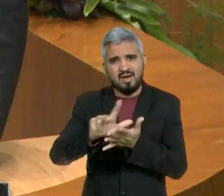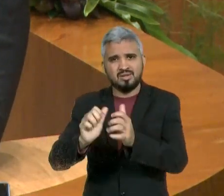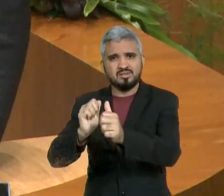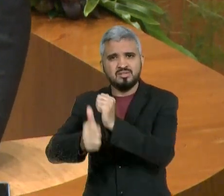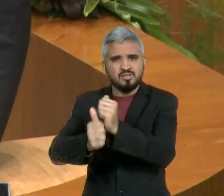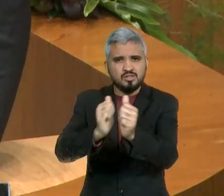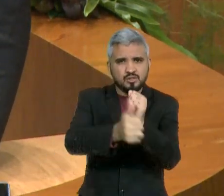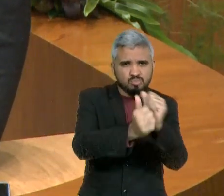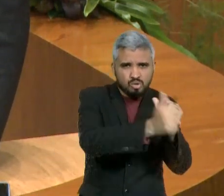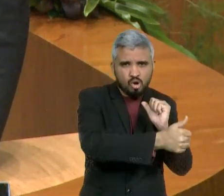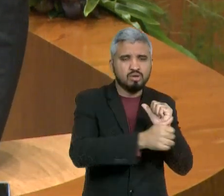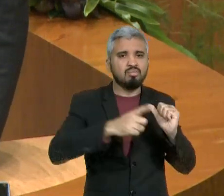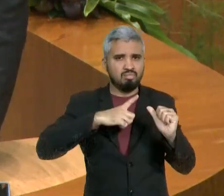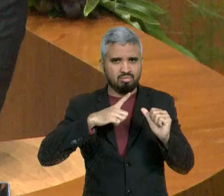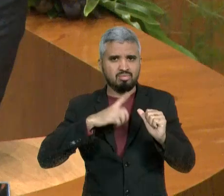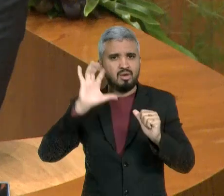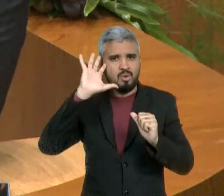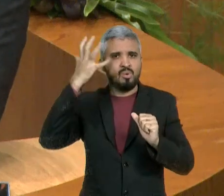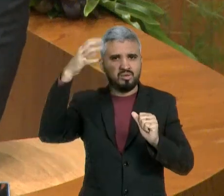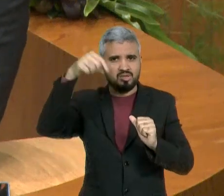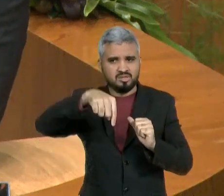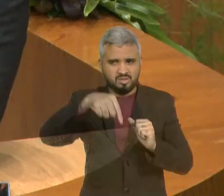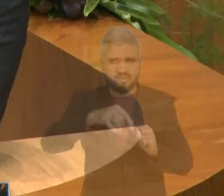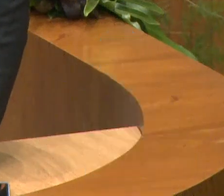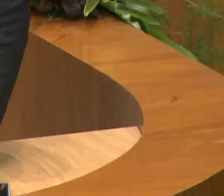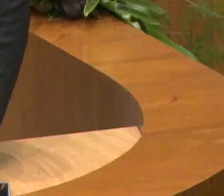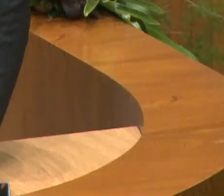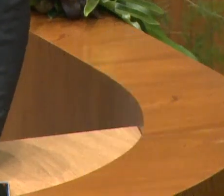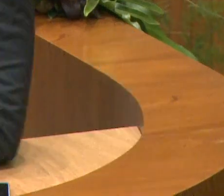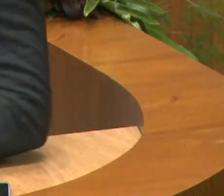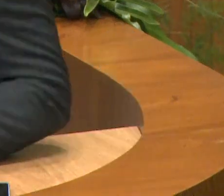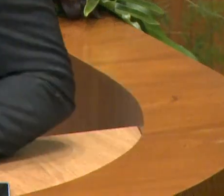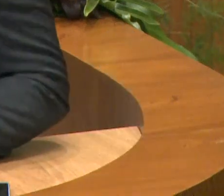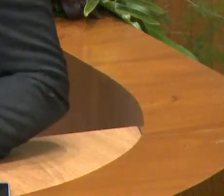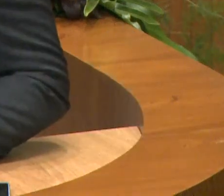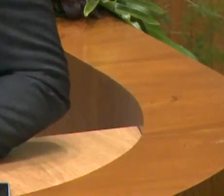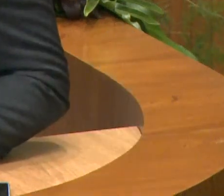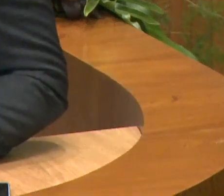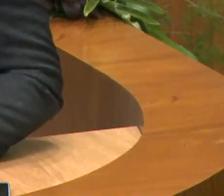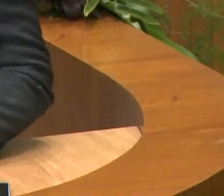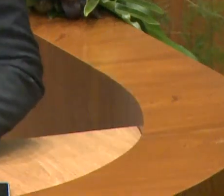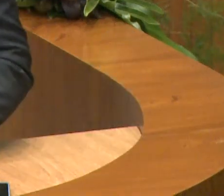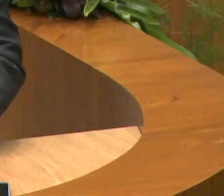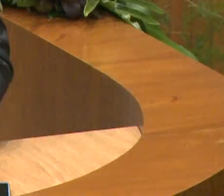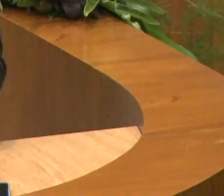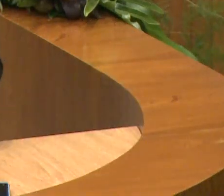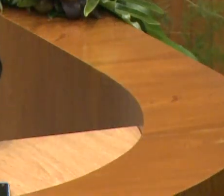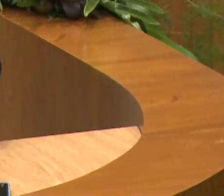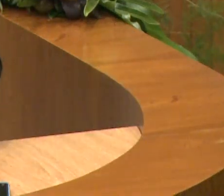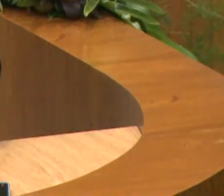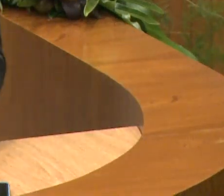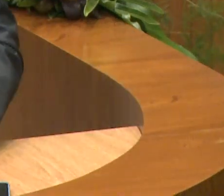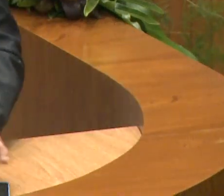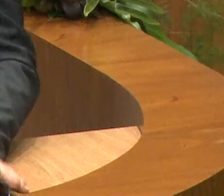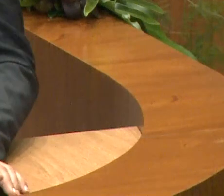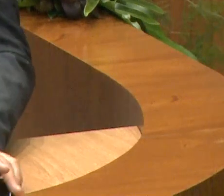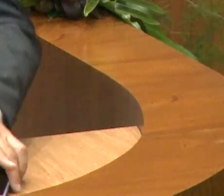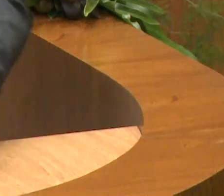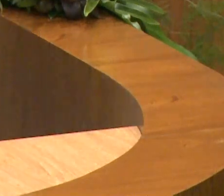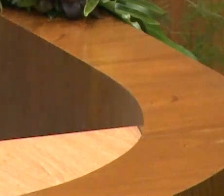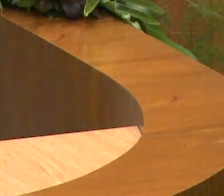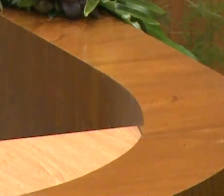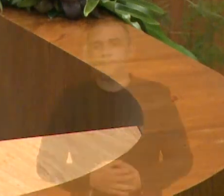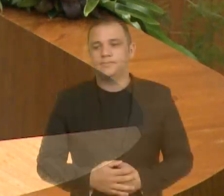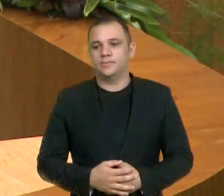estarão acendendo esse grande movimento pecuário na nossa cidade. Viva a exposição, viva a Imperatriz, viva o Maranhão.